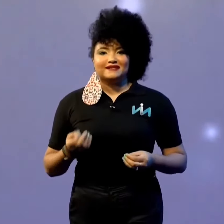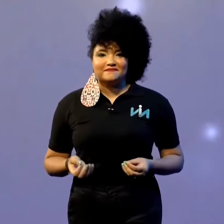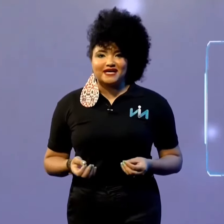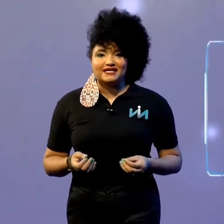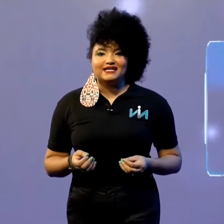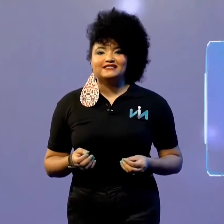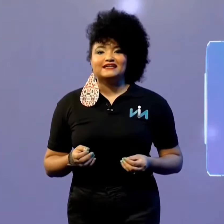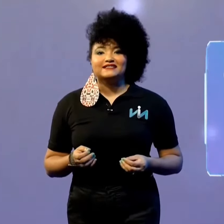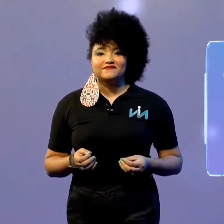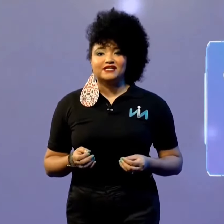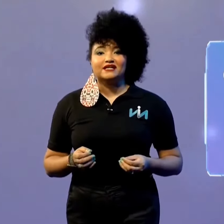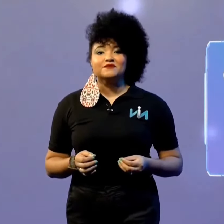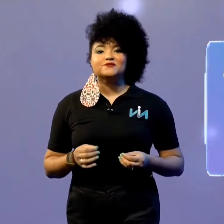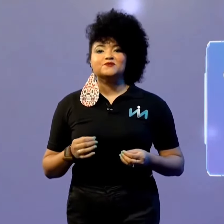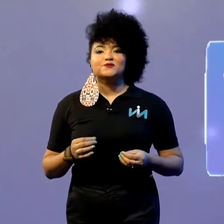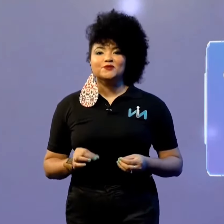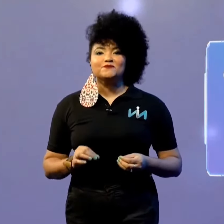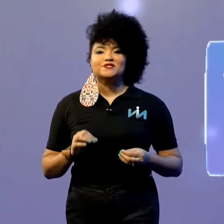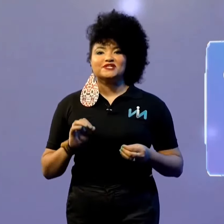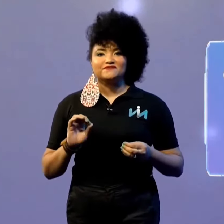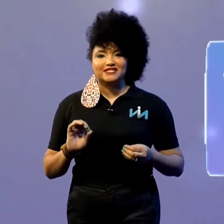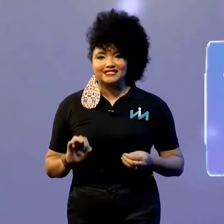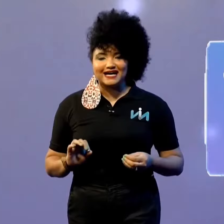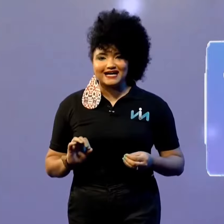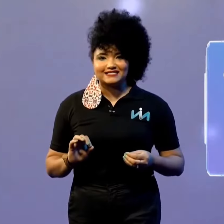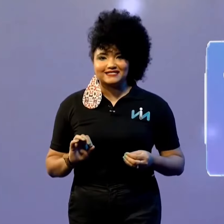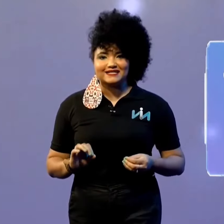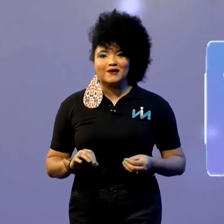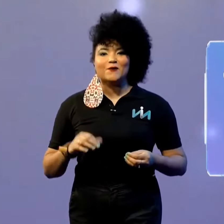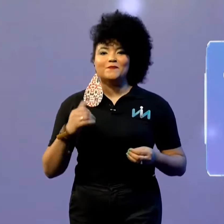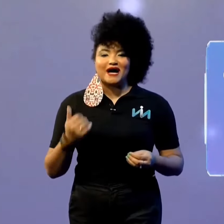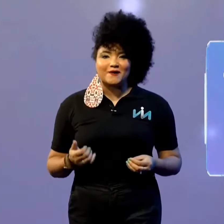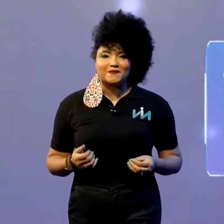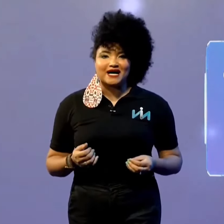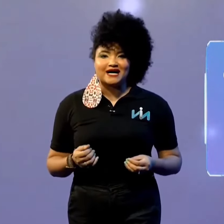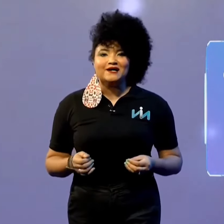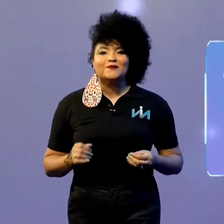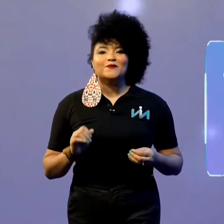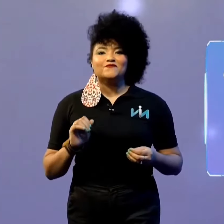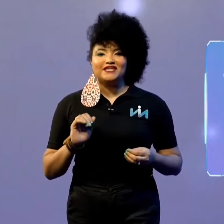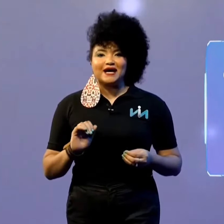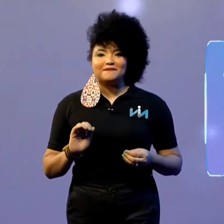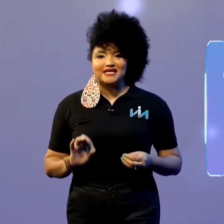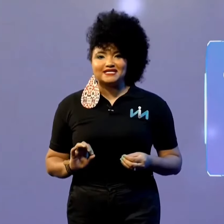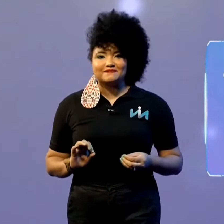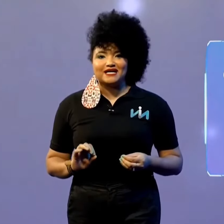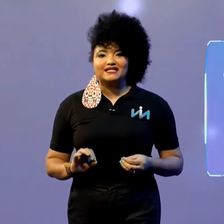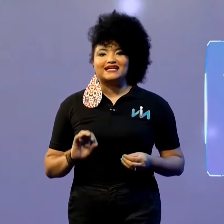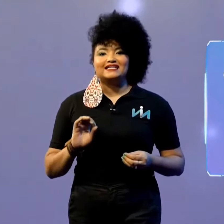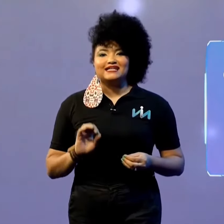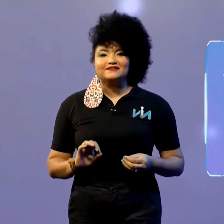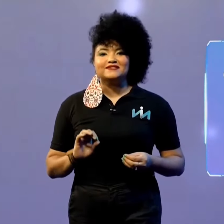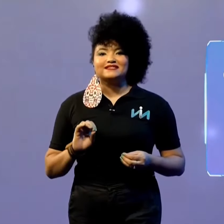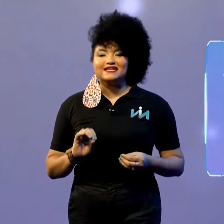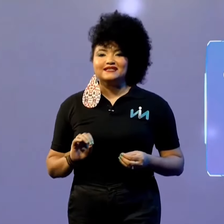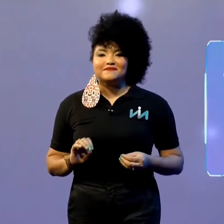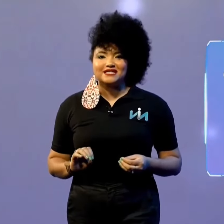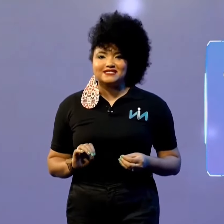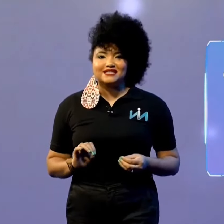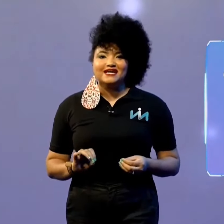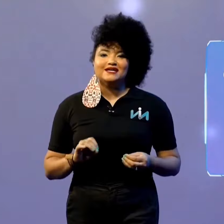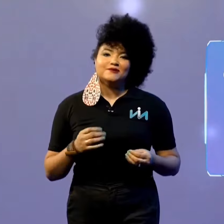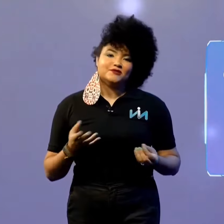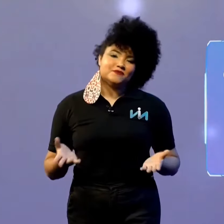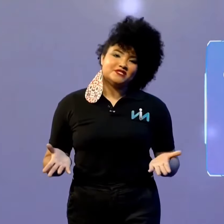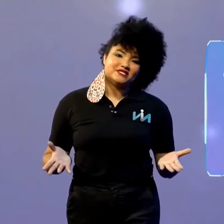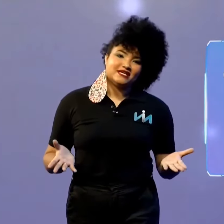Nós também intensificamos os grupos de afinidades, o Baobá, o Via Prisma, Talentos Sem